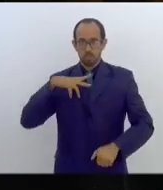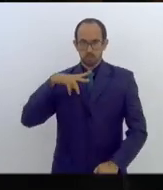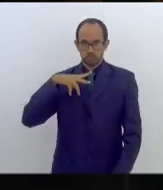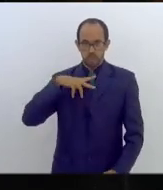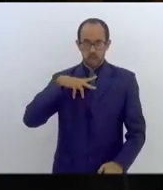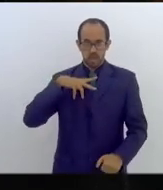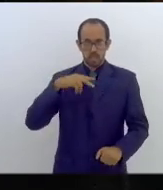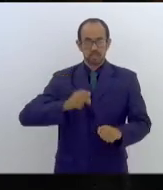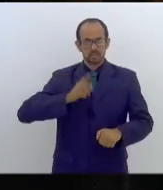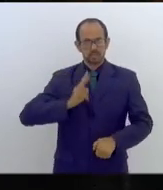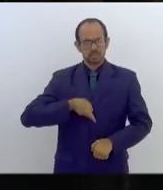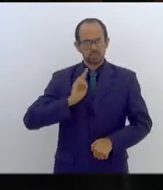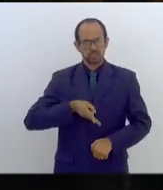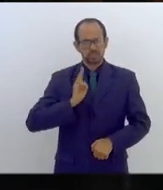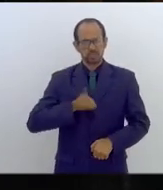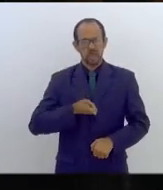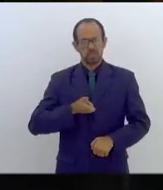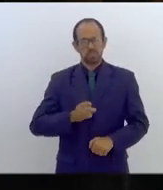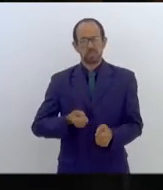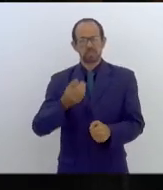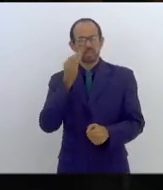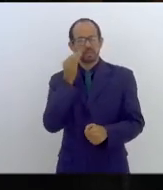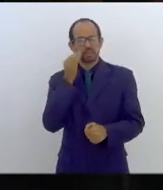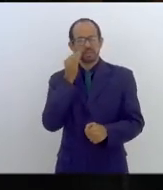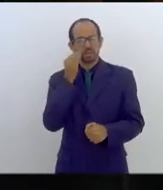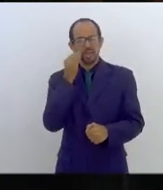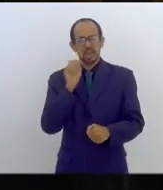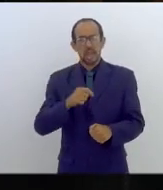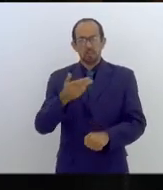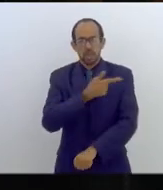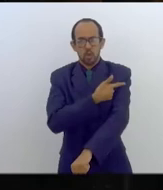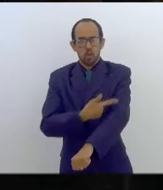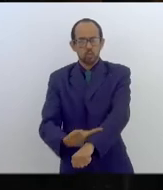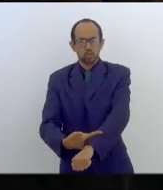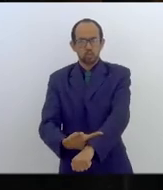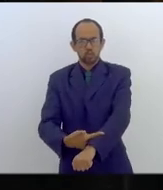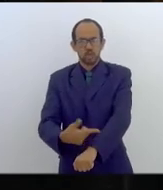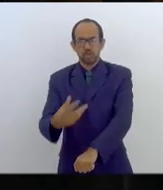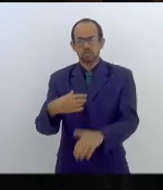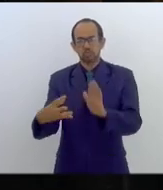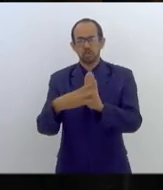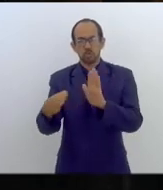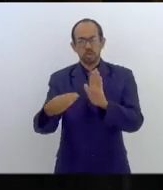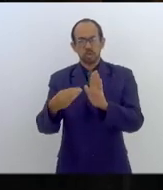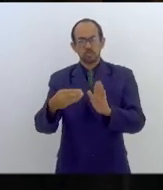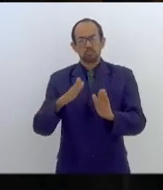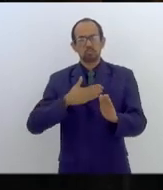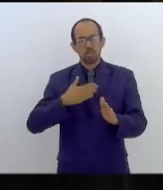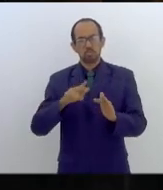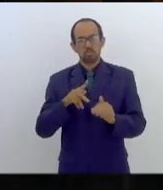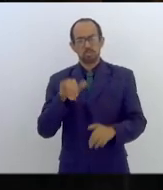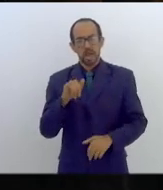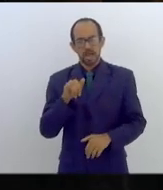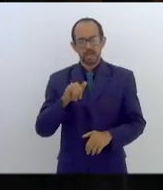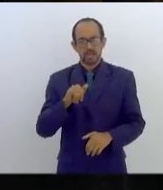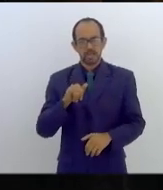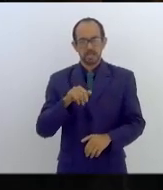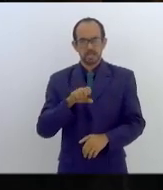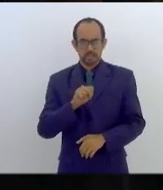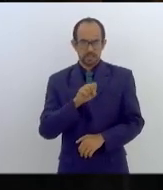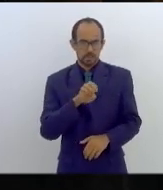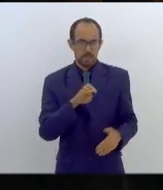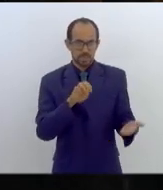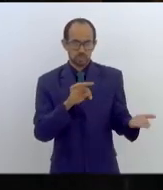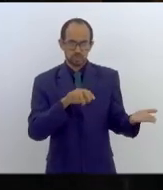Sempre busquei pautar a minha conduta dentro dos exemplos que recebidos meus pais Sebastião e Odete essa